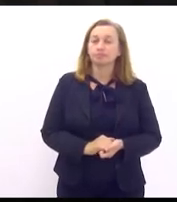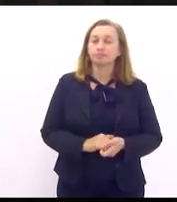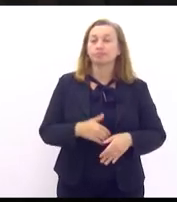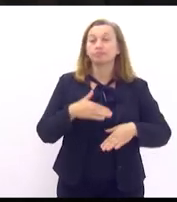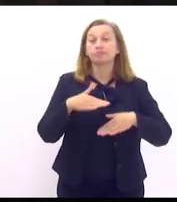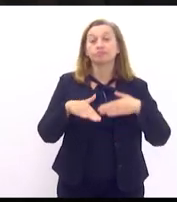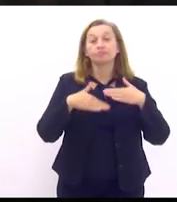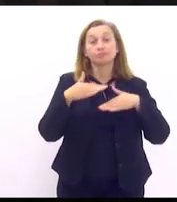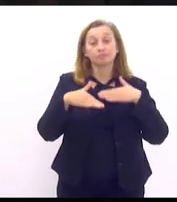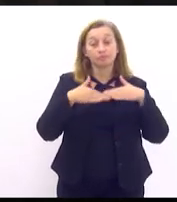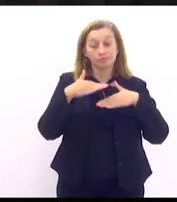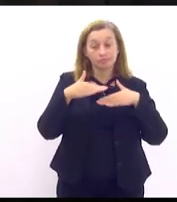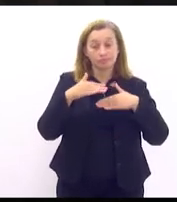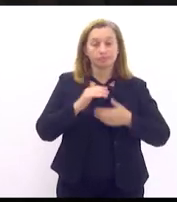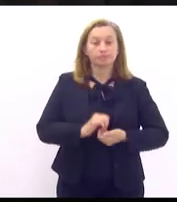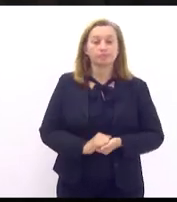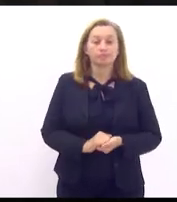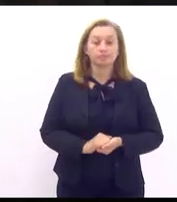desenvolver